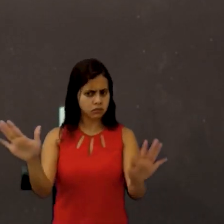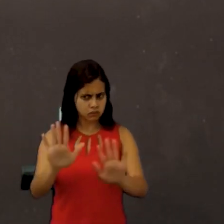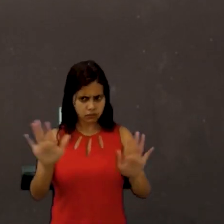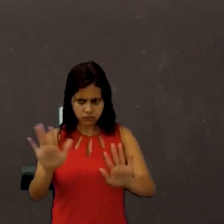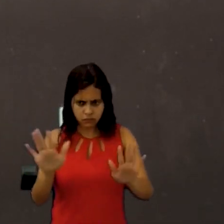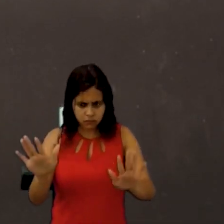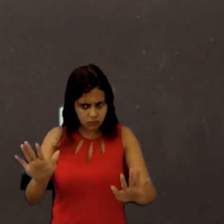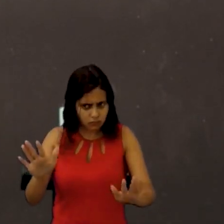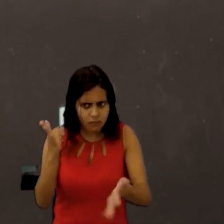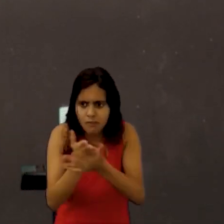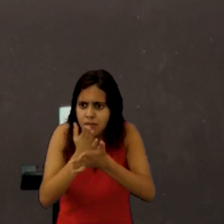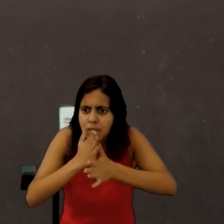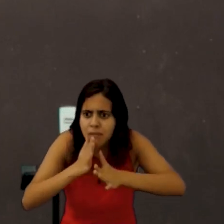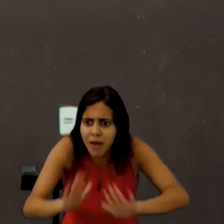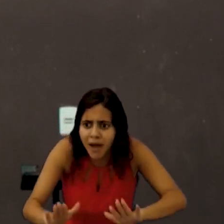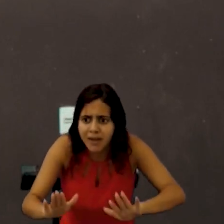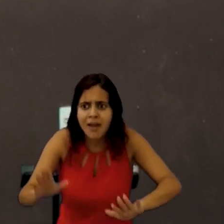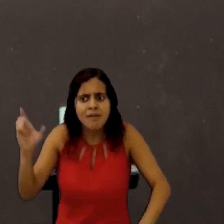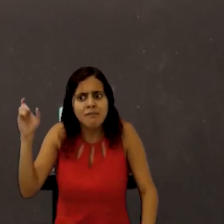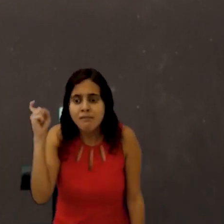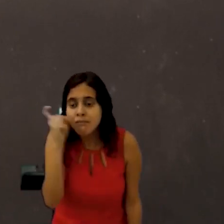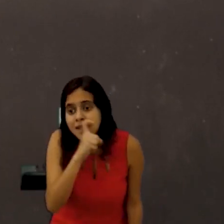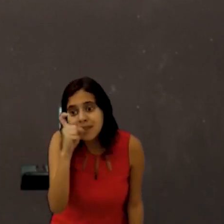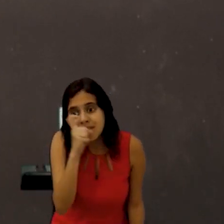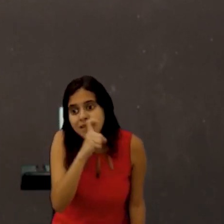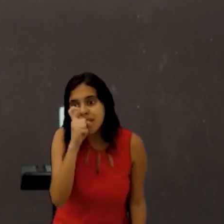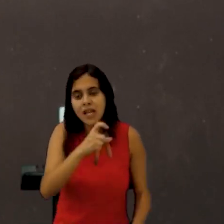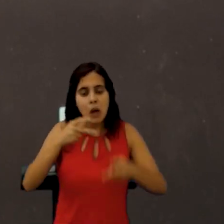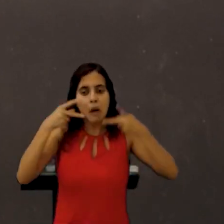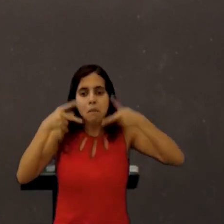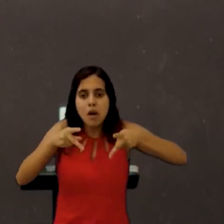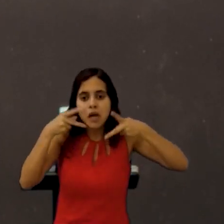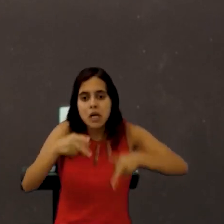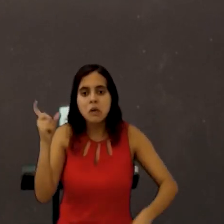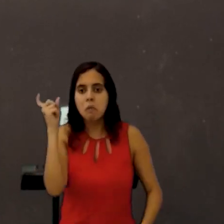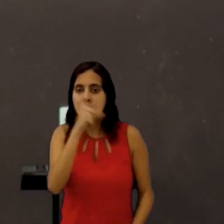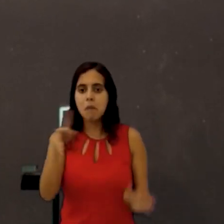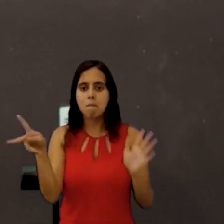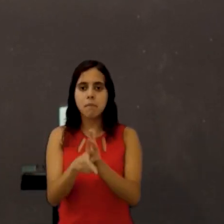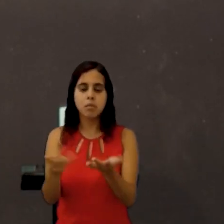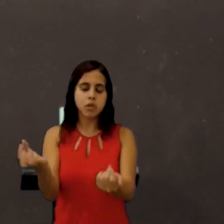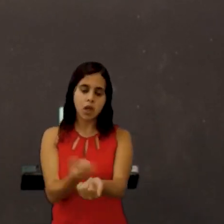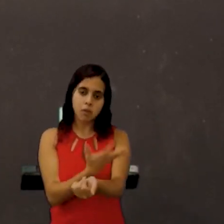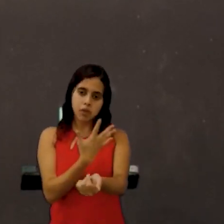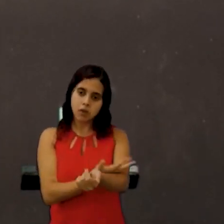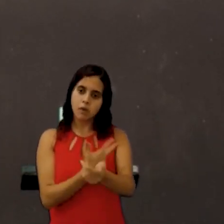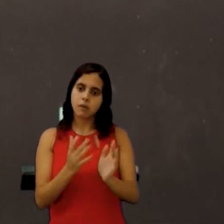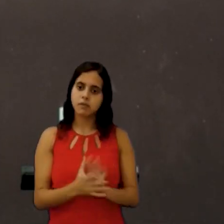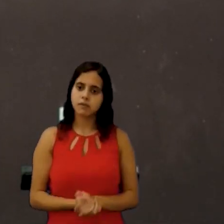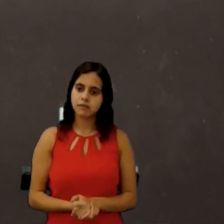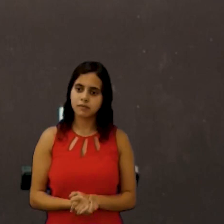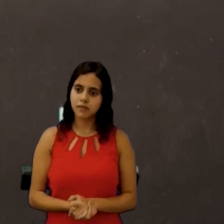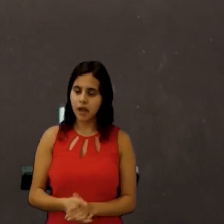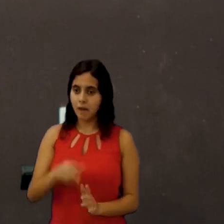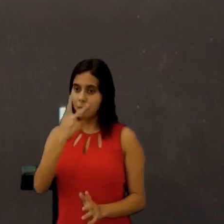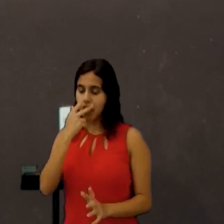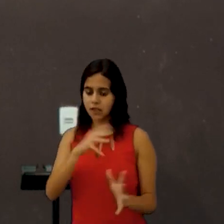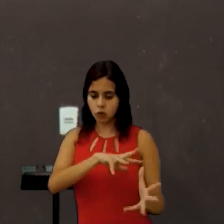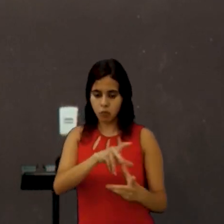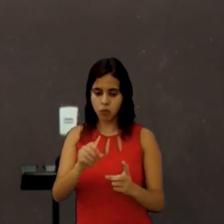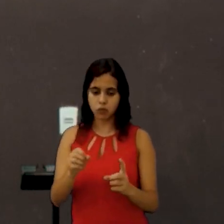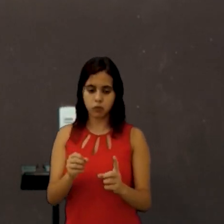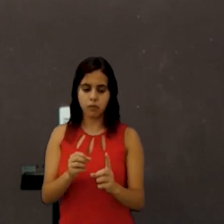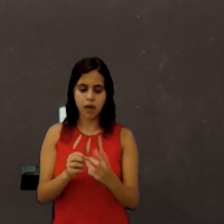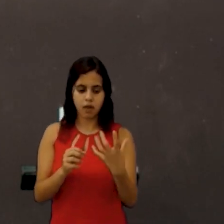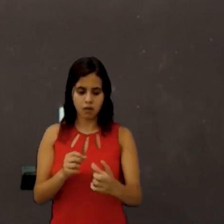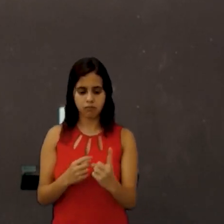essa teologia de coach mentirosa, essa teologia da prosperidade emocional, como se o mundo girasse em torno dos seus sonhos. Deus